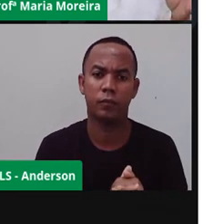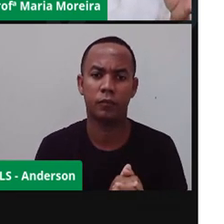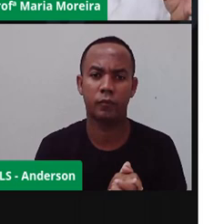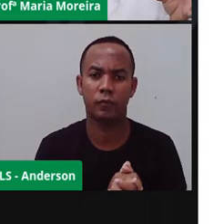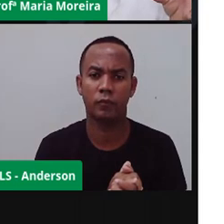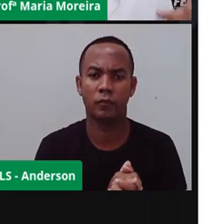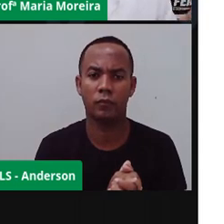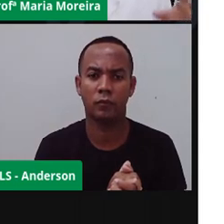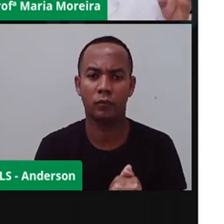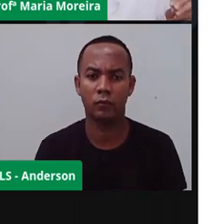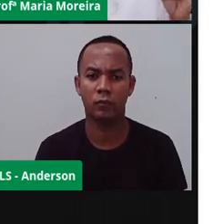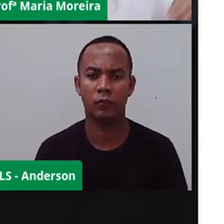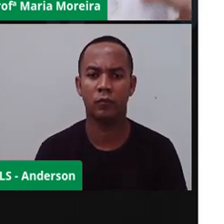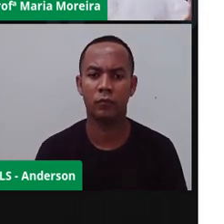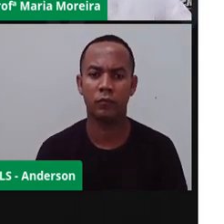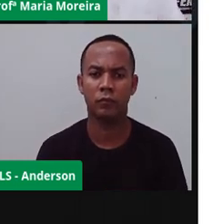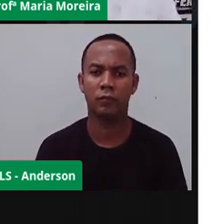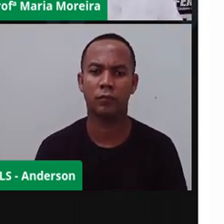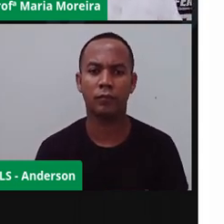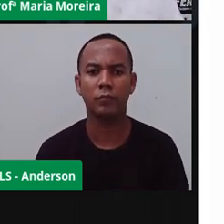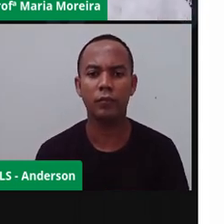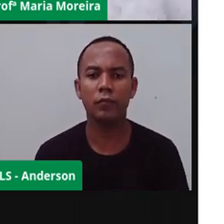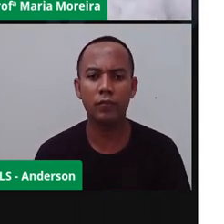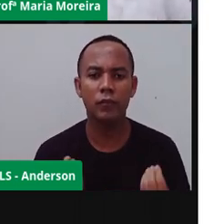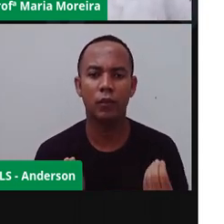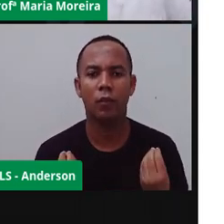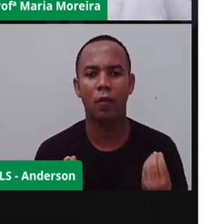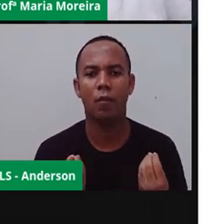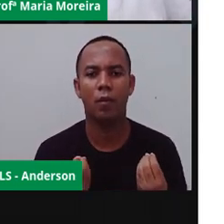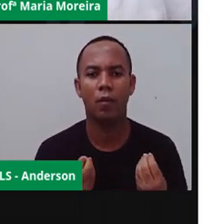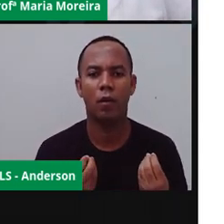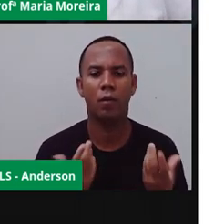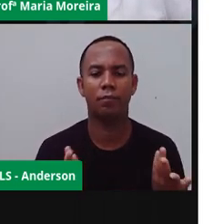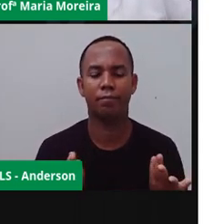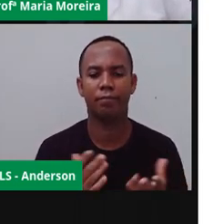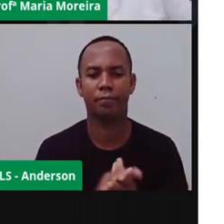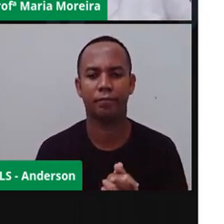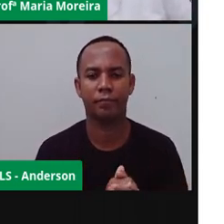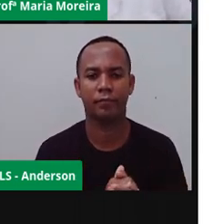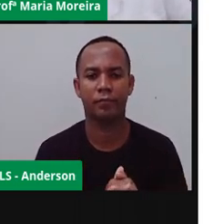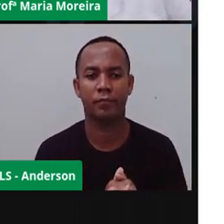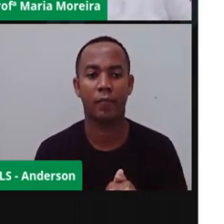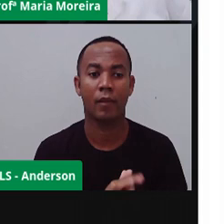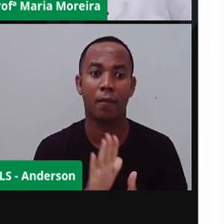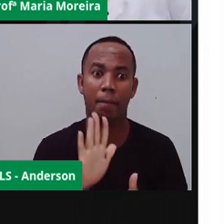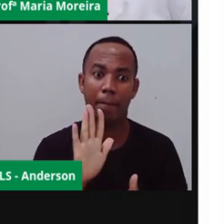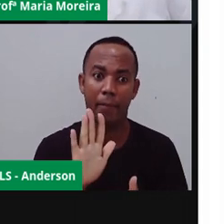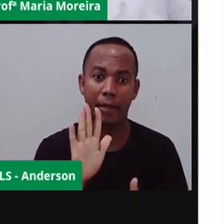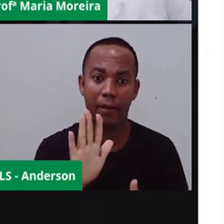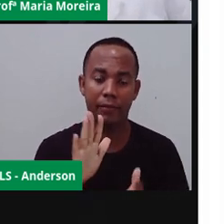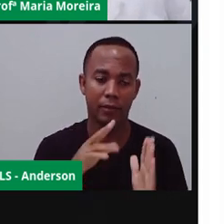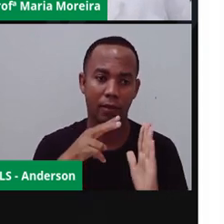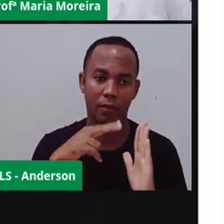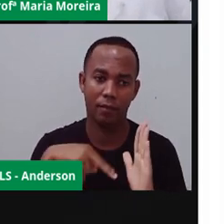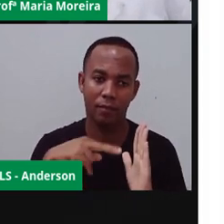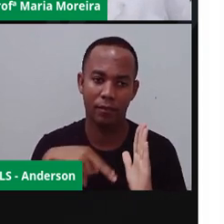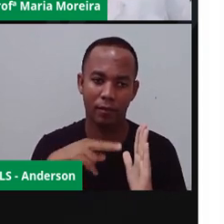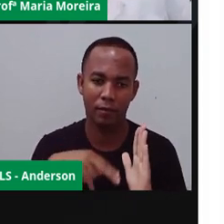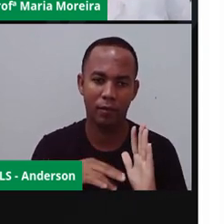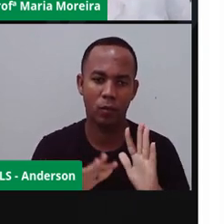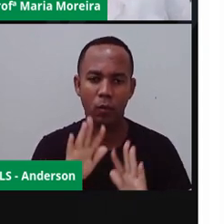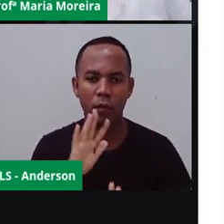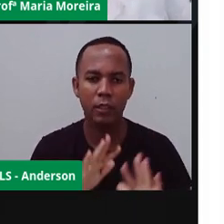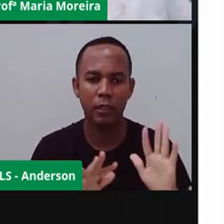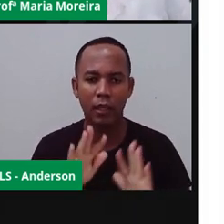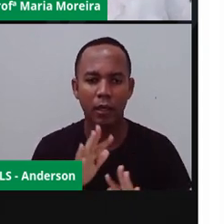a chave da charge, é essa questão do humor como crítica. Mas basta, né, uma leitura um pouquinho mais cuidadosa